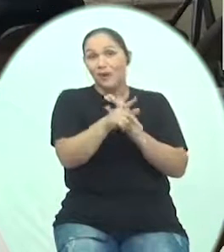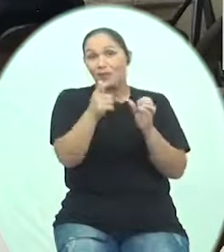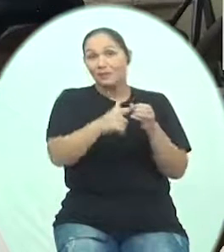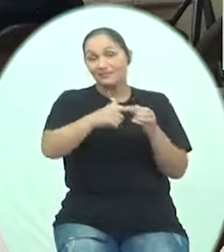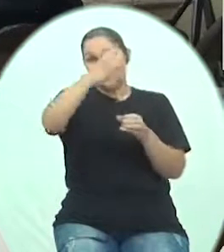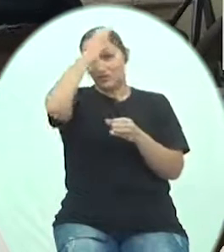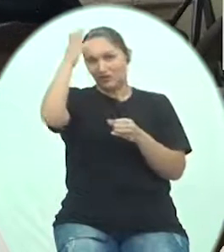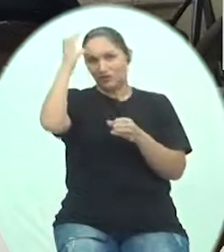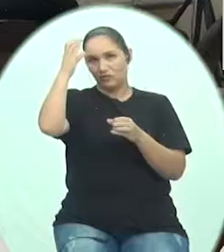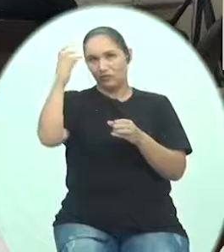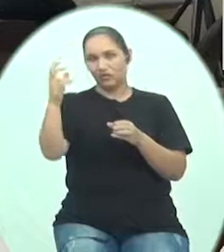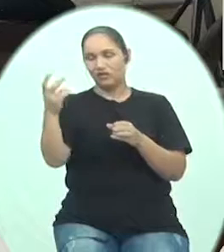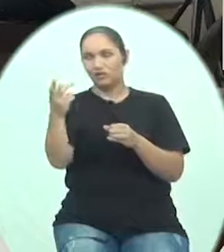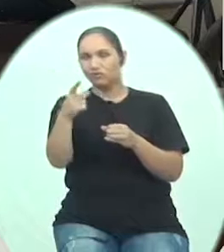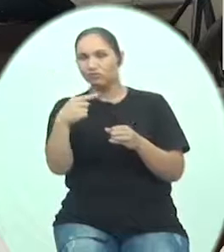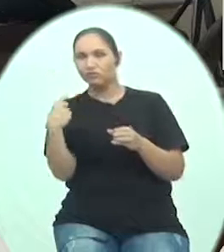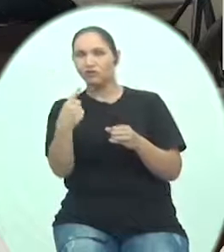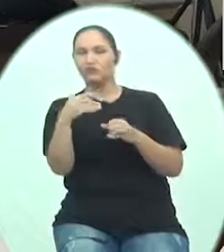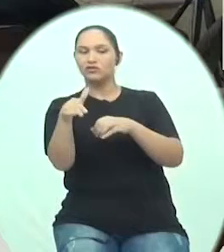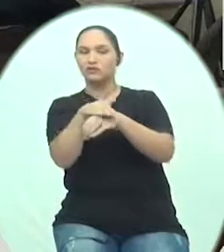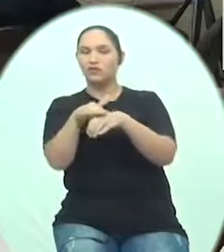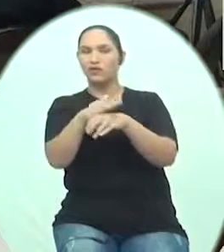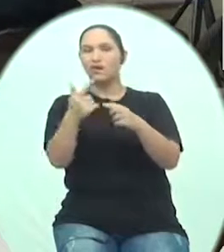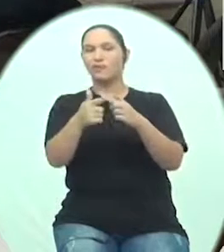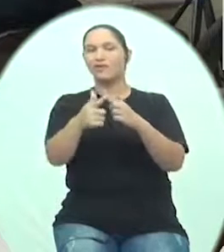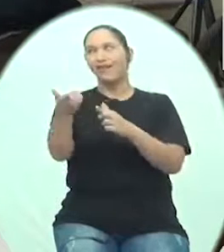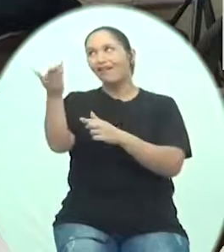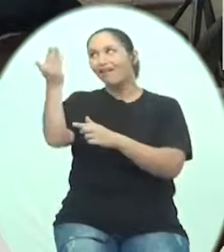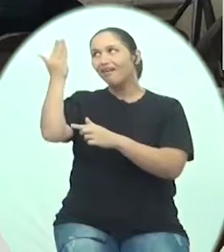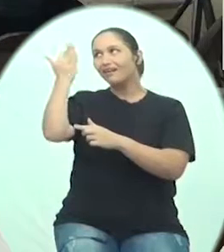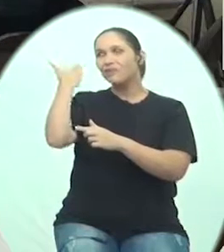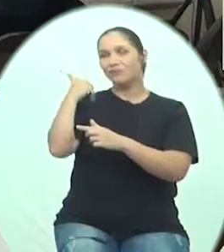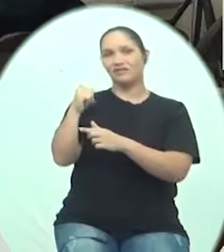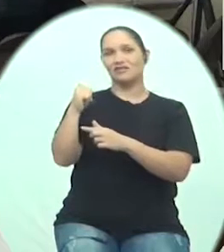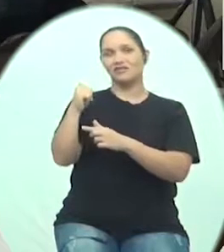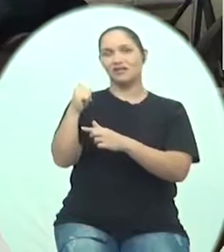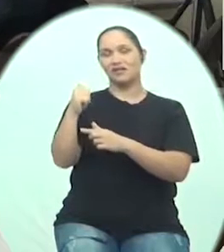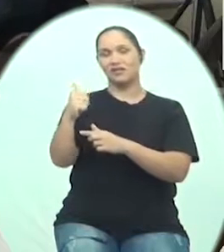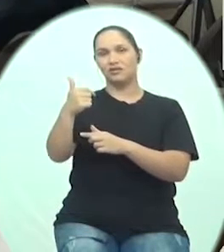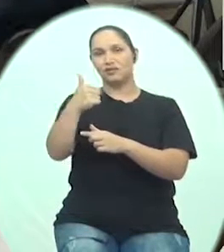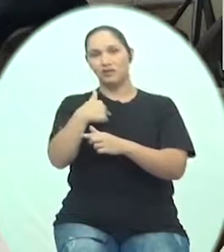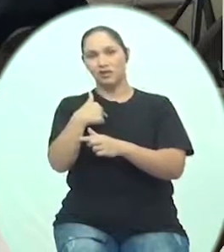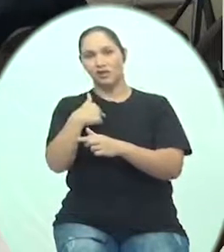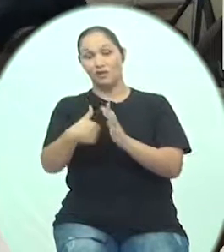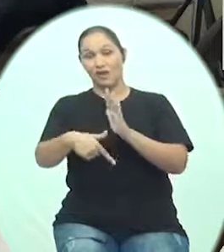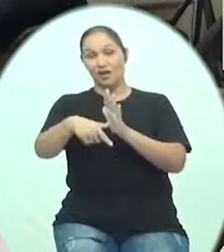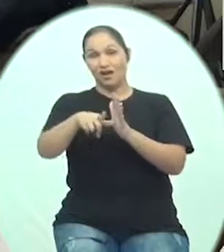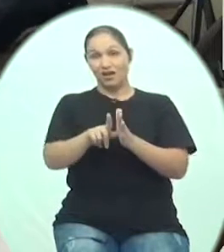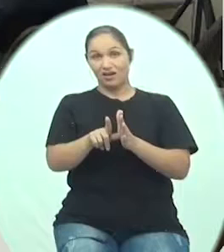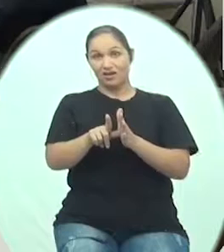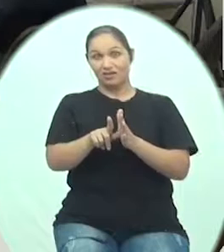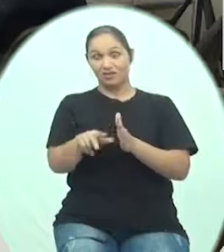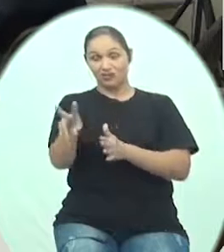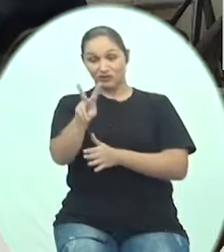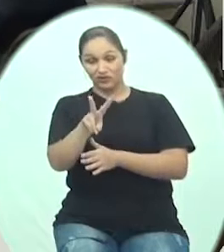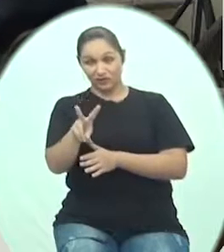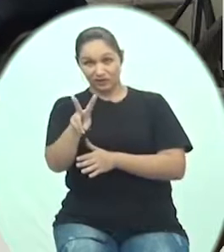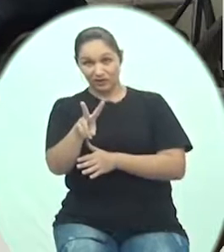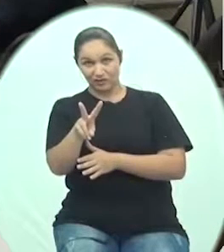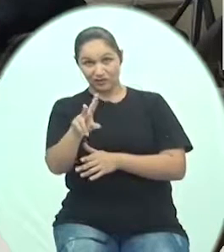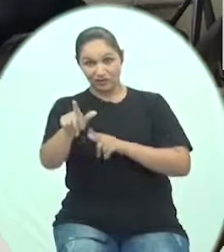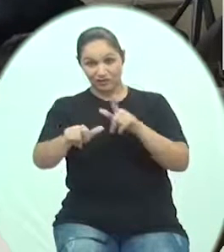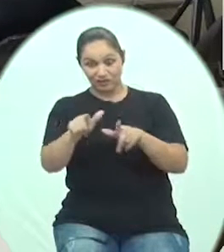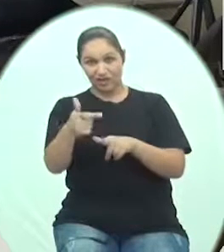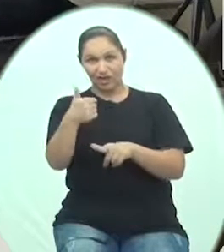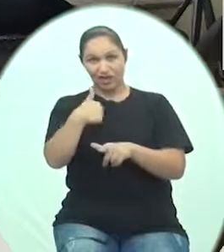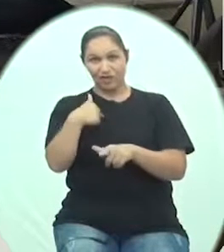de ser Vereador trabalhava na área da construção estava manutenção e aquele prédio a gente já